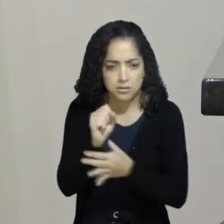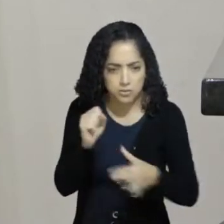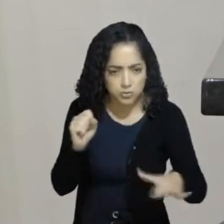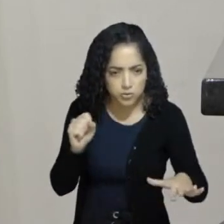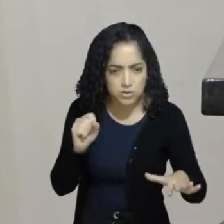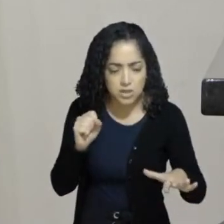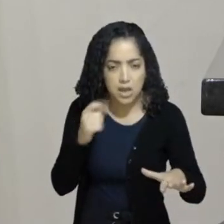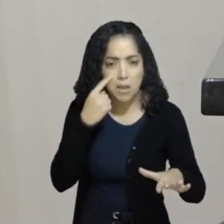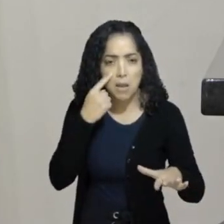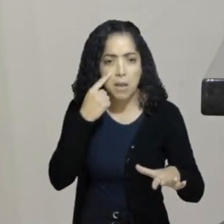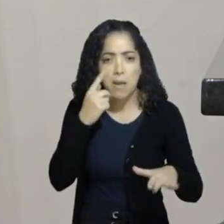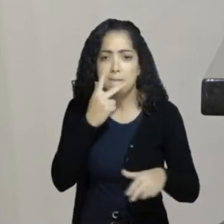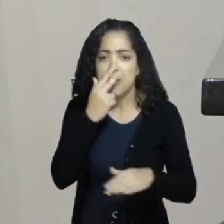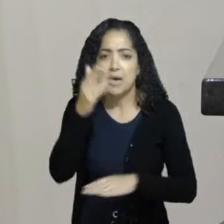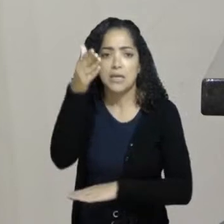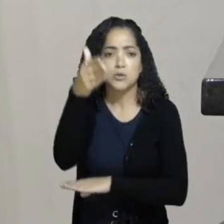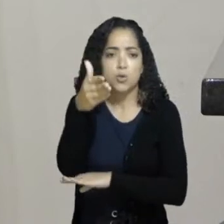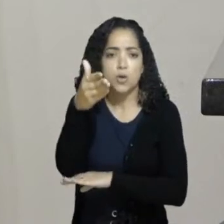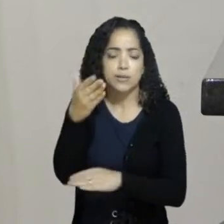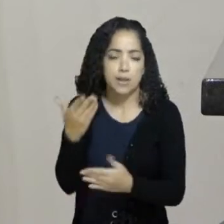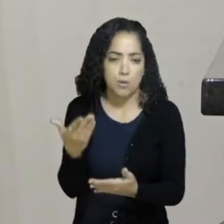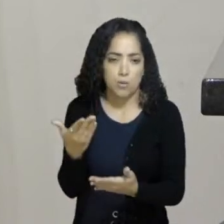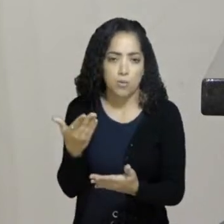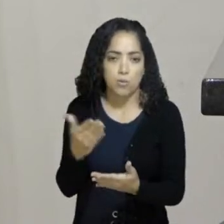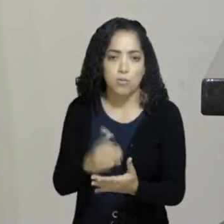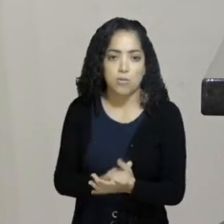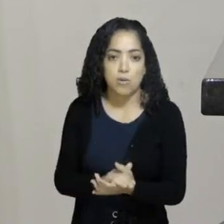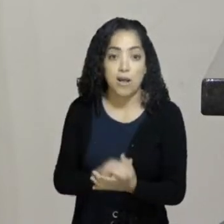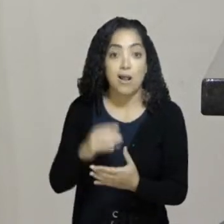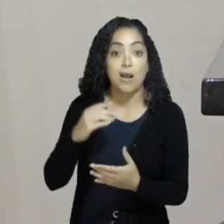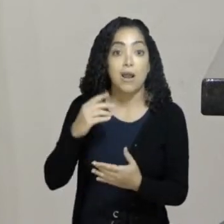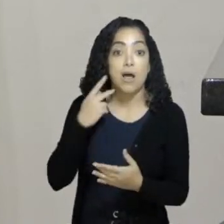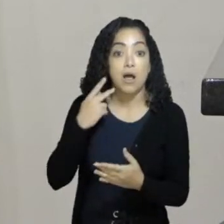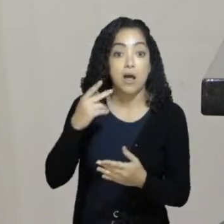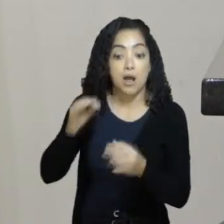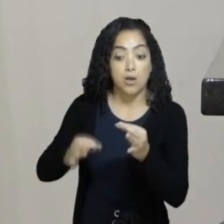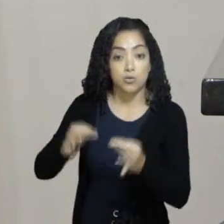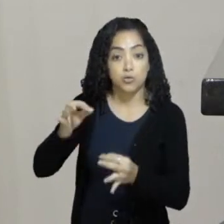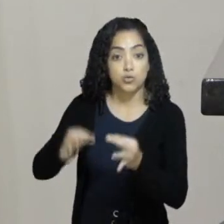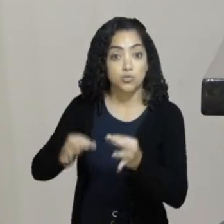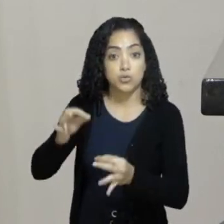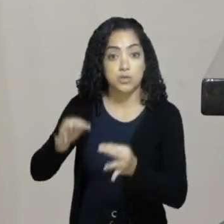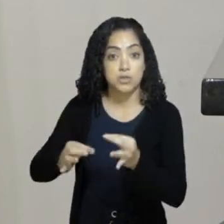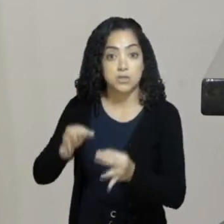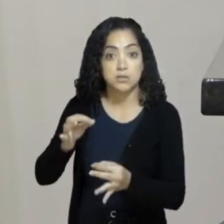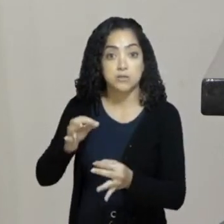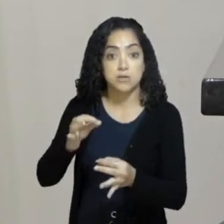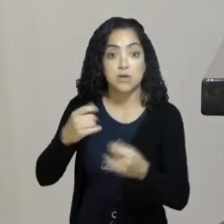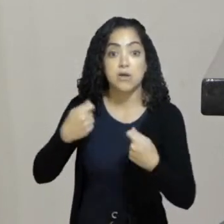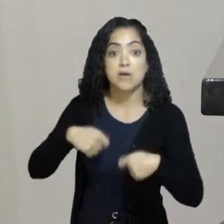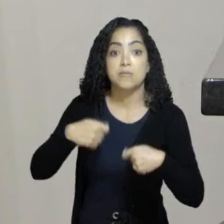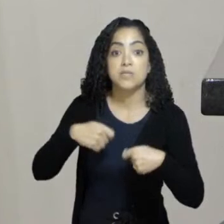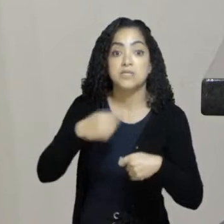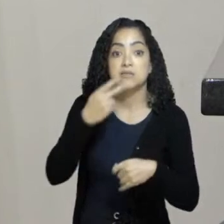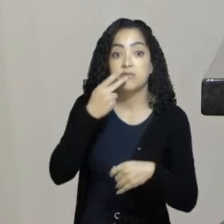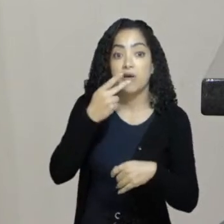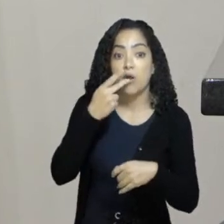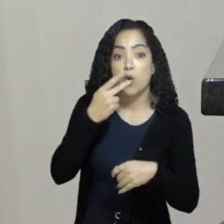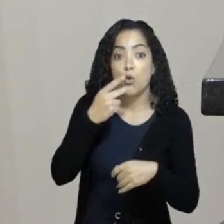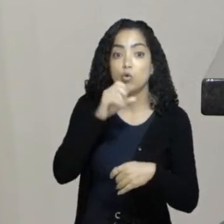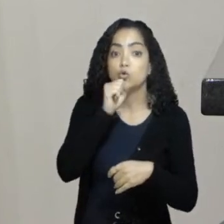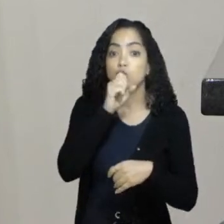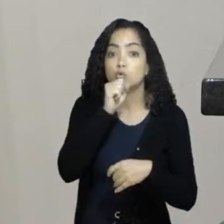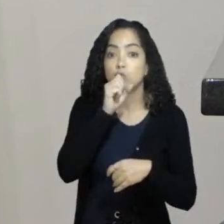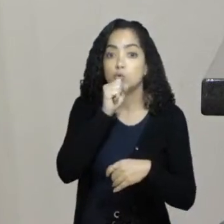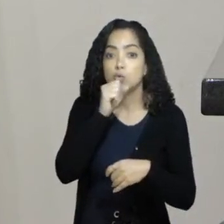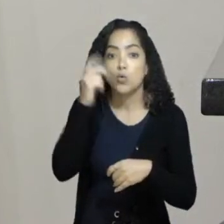a juíza lá Deputado falou que os detentos tem que tomar suco natural de laranja não